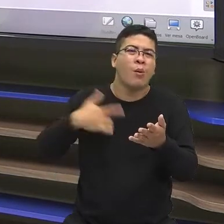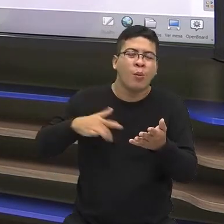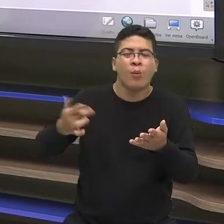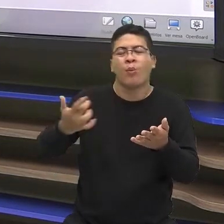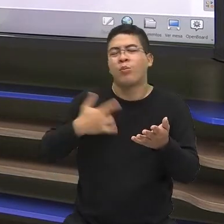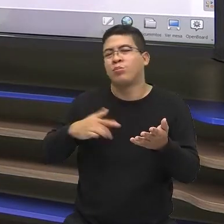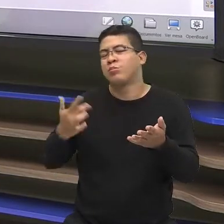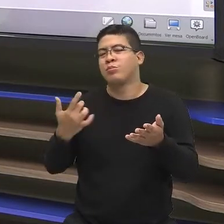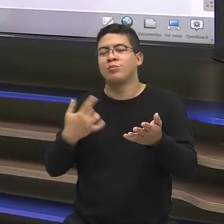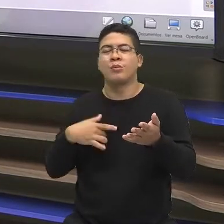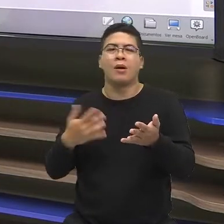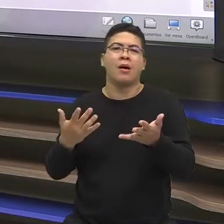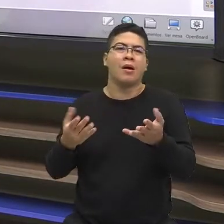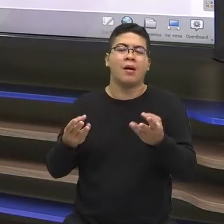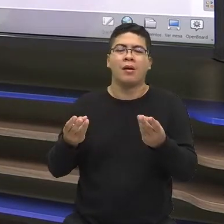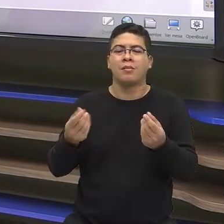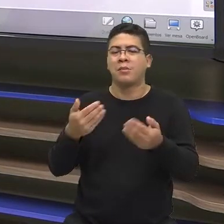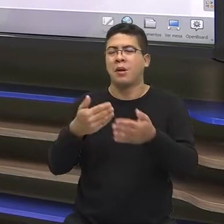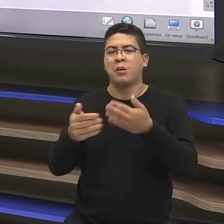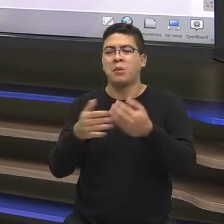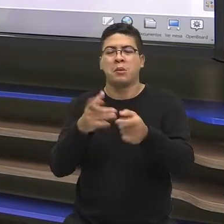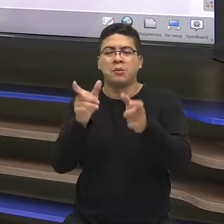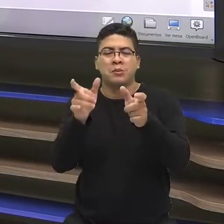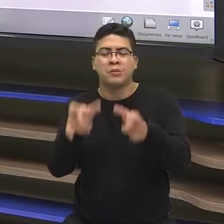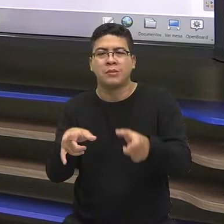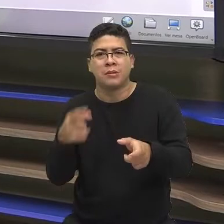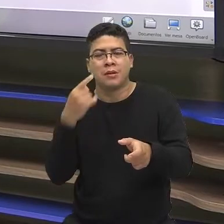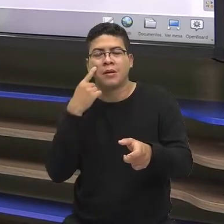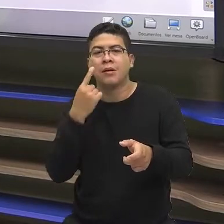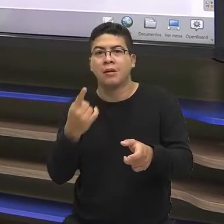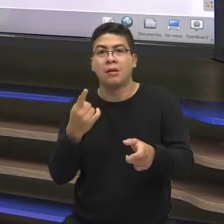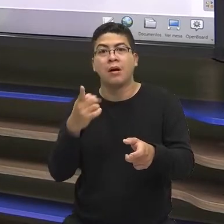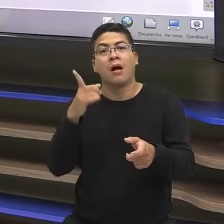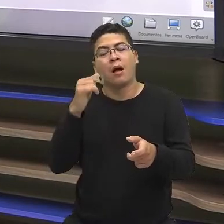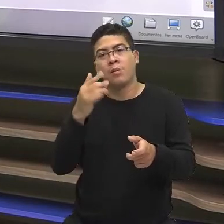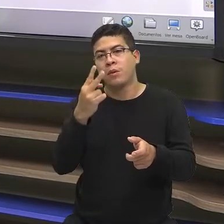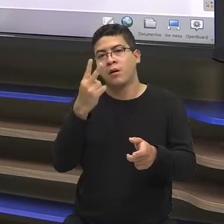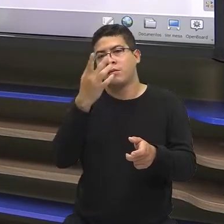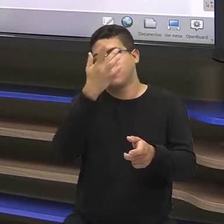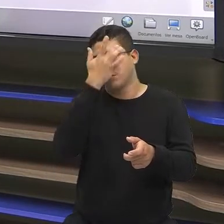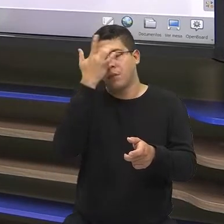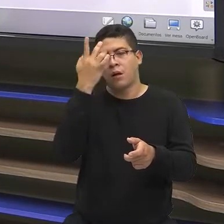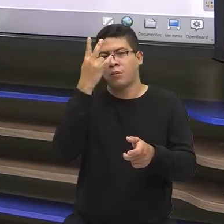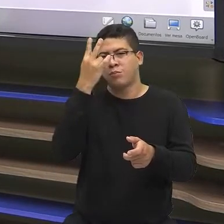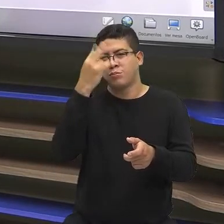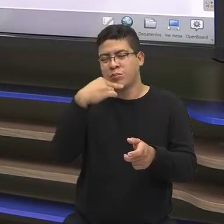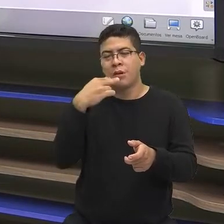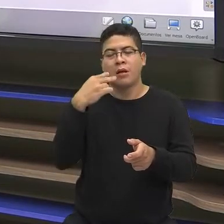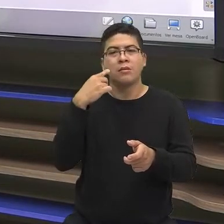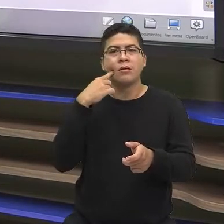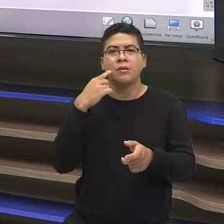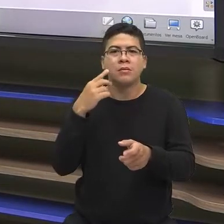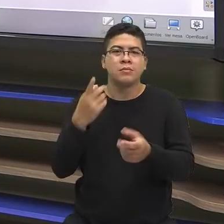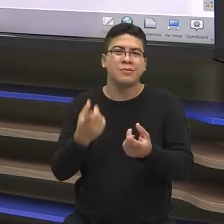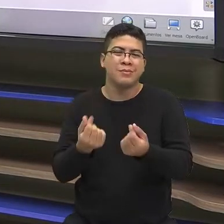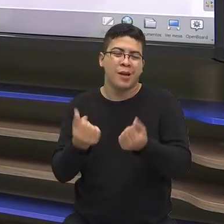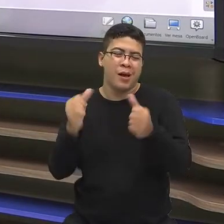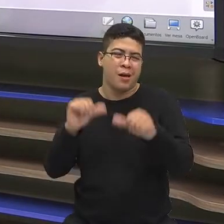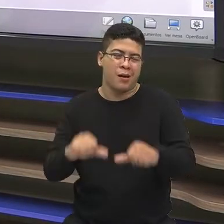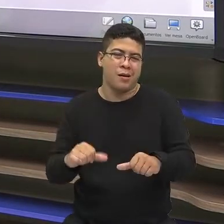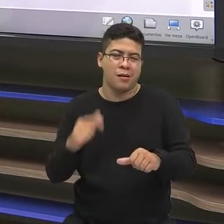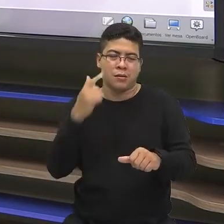miserável, um pobre qualquer. Então, é um cego pobre. nesse sentido. Naquele instante era